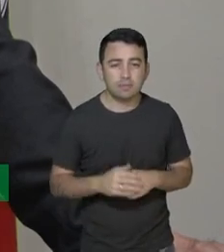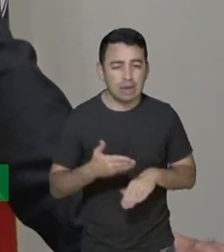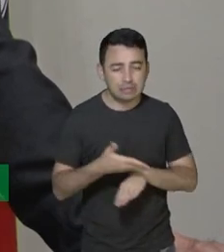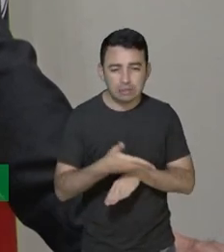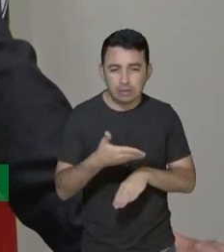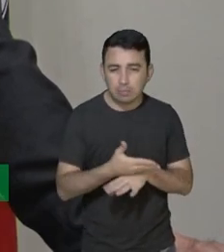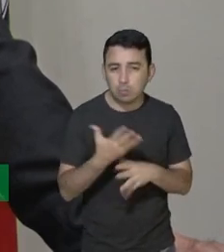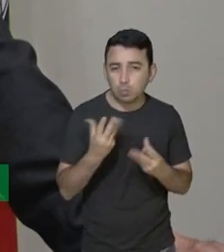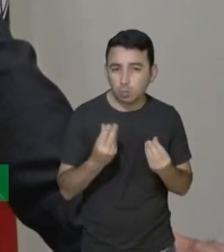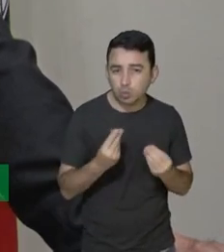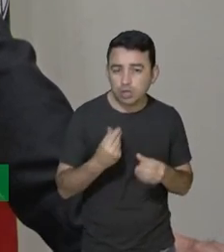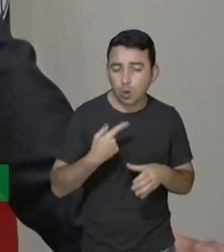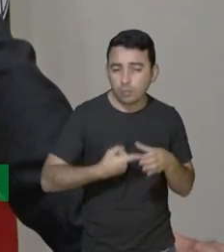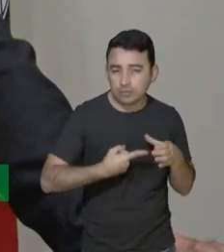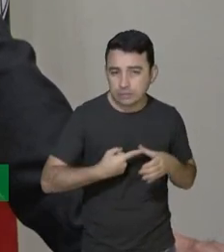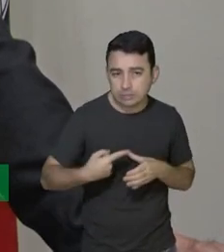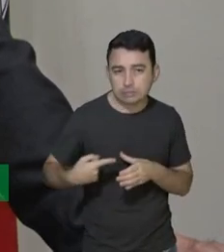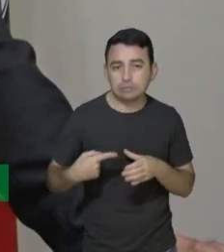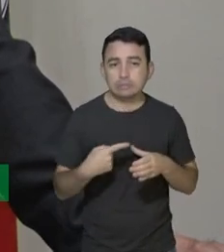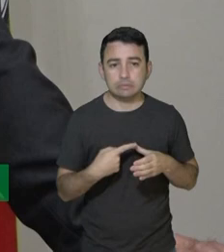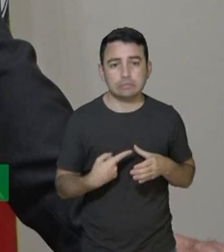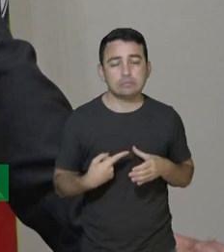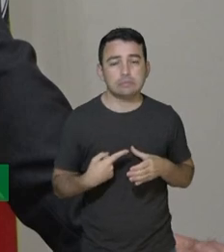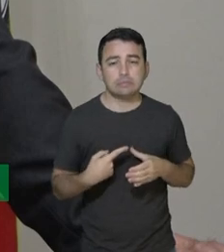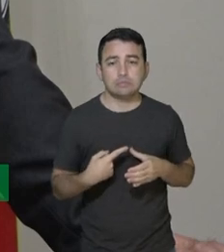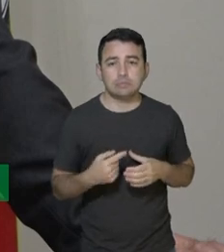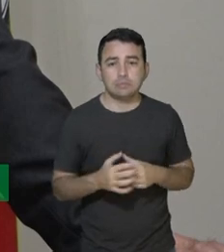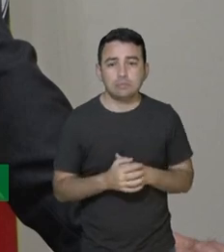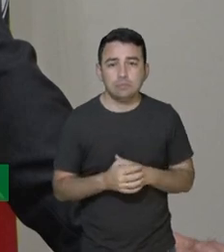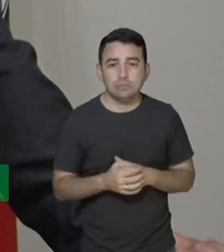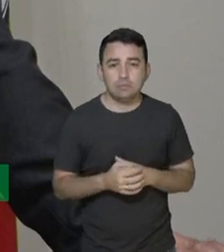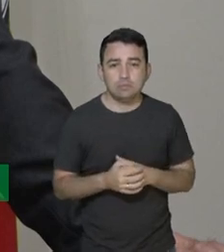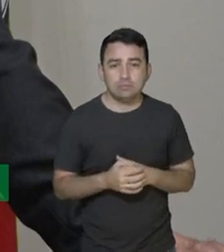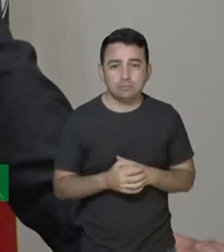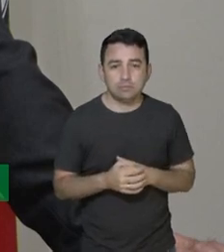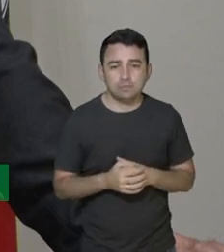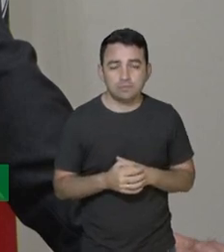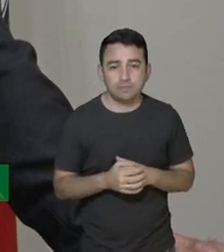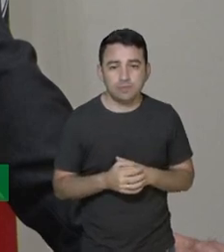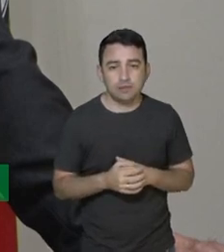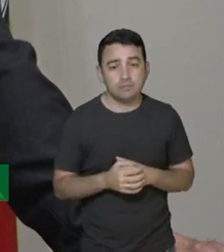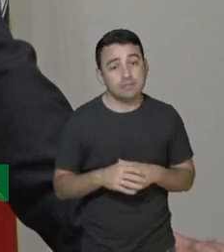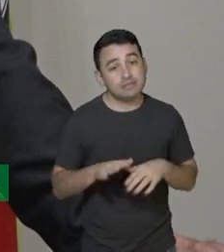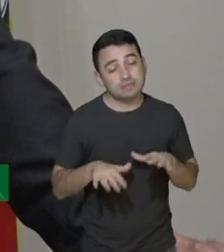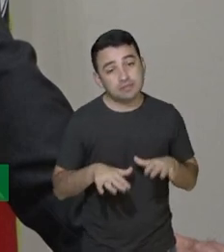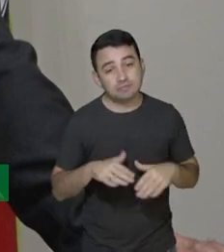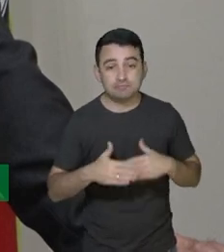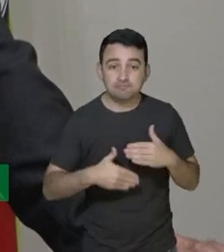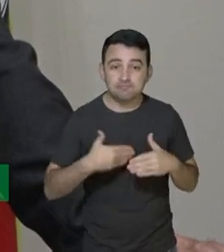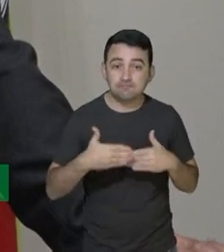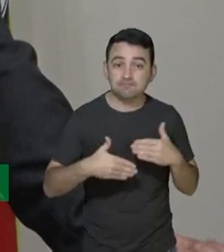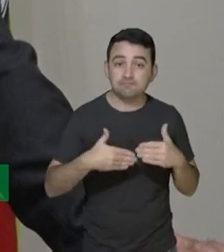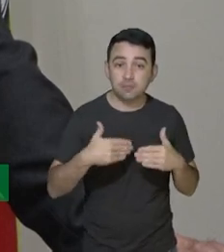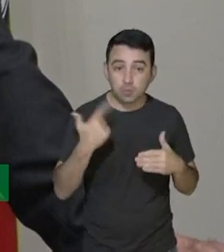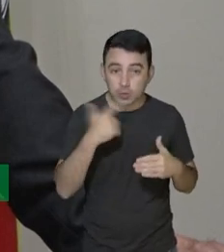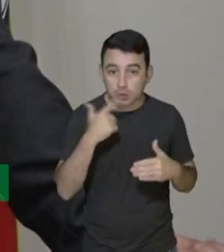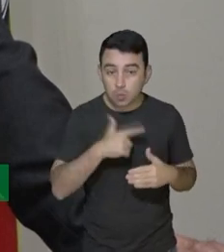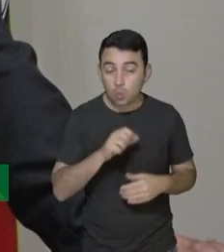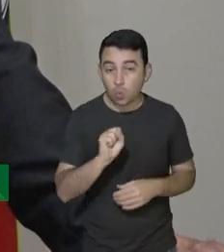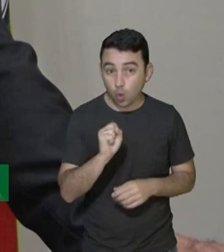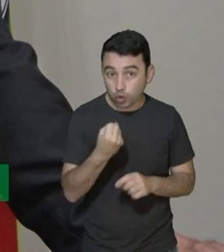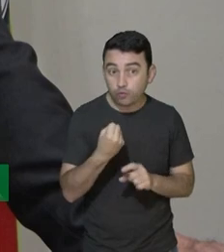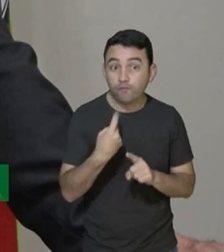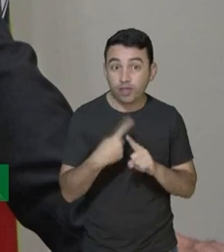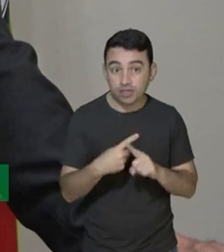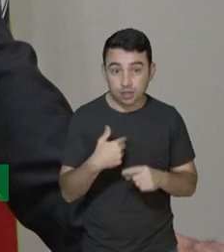comissões. Talvez nunca alguém alcançou por 8 vezes presidente de